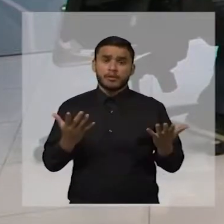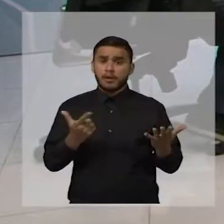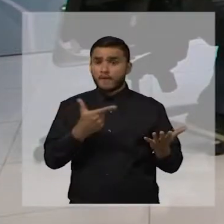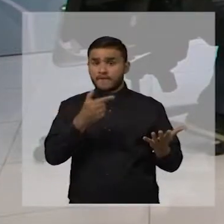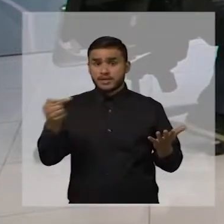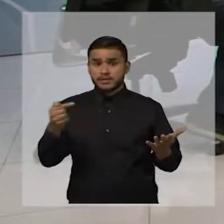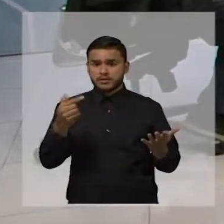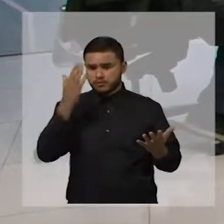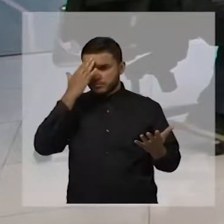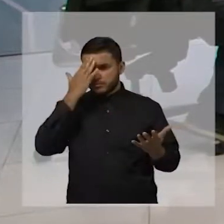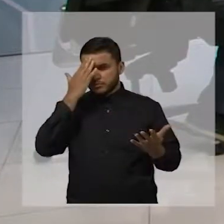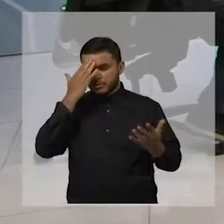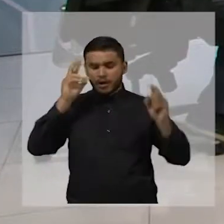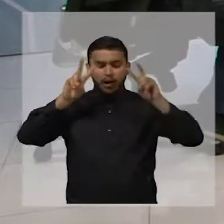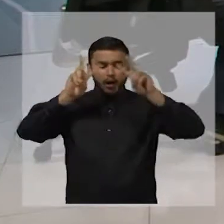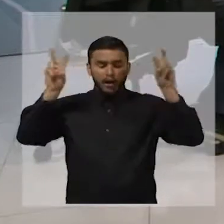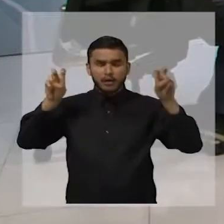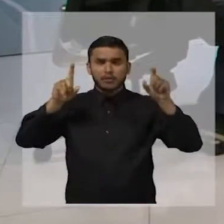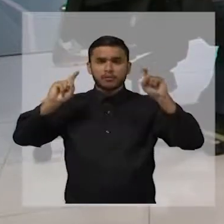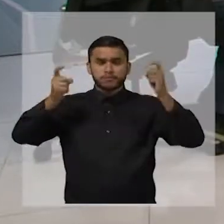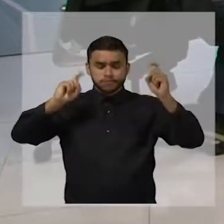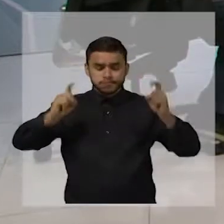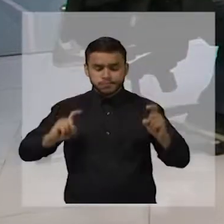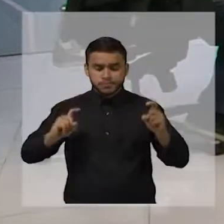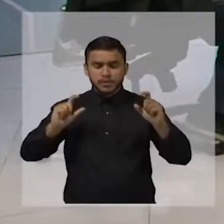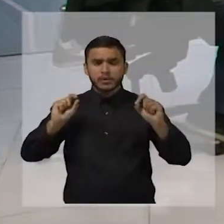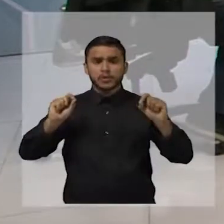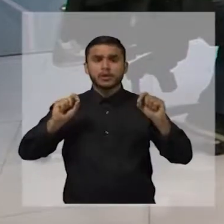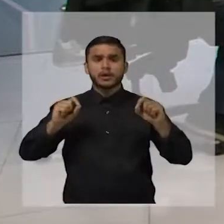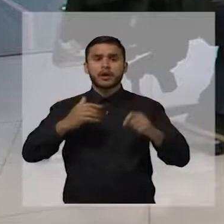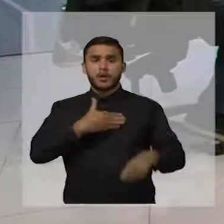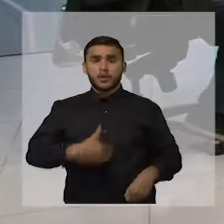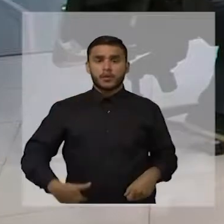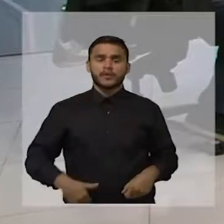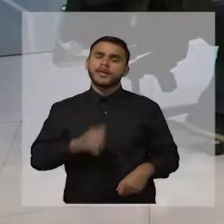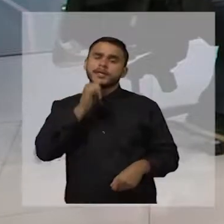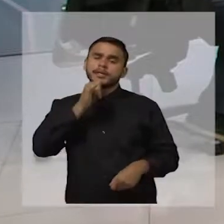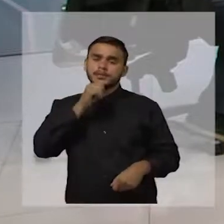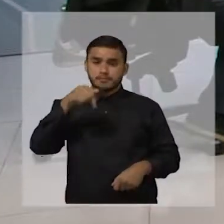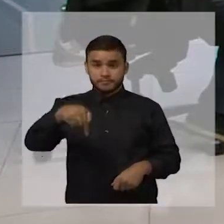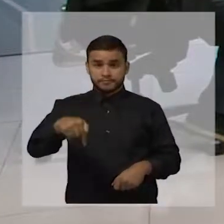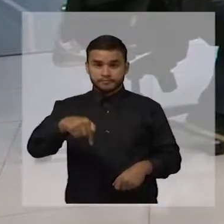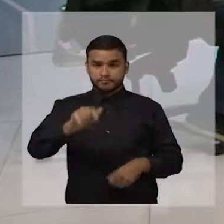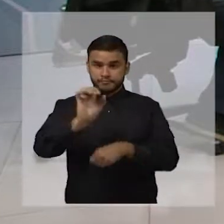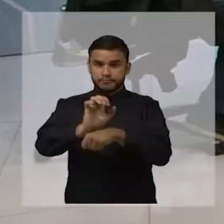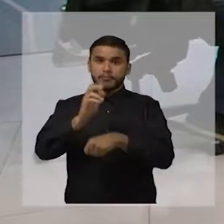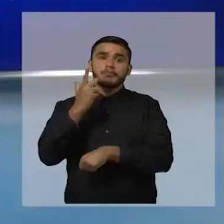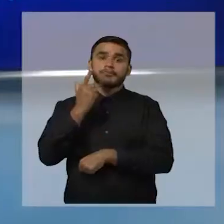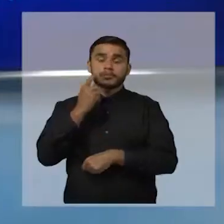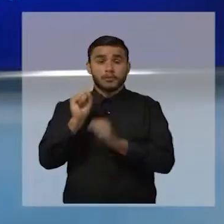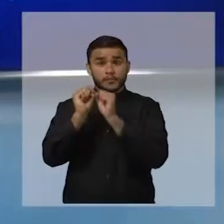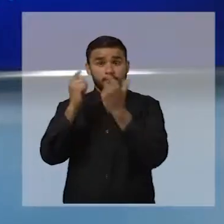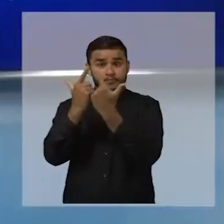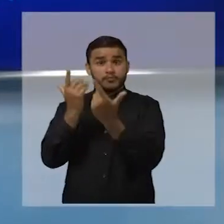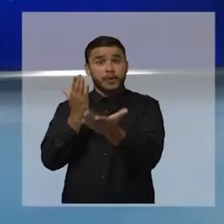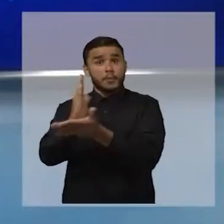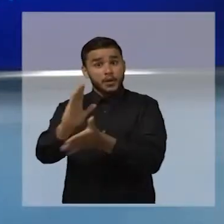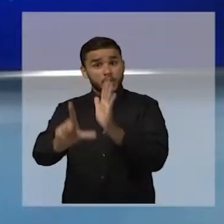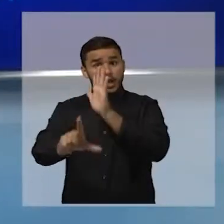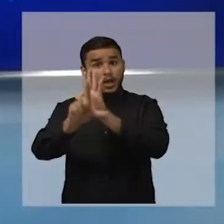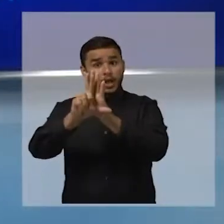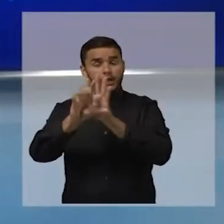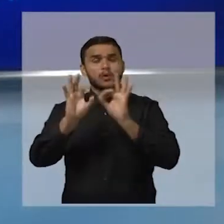legislar sobre essa questão da segurança pública. Vou dar um exemplo. O Ceará aprovou pela Assembleia Legislativa uma lei